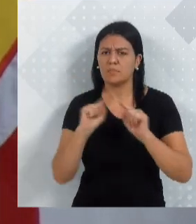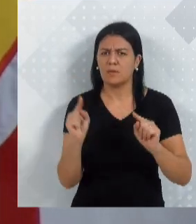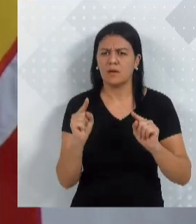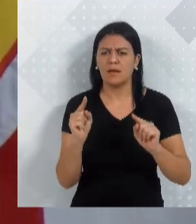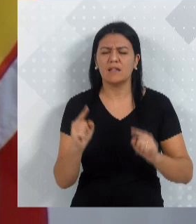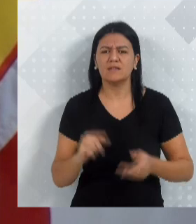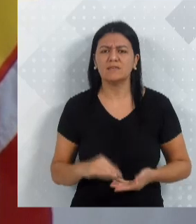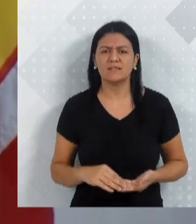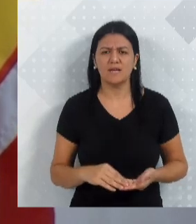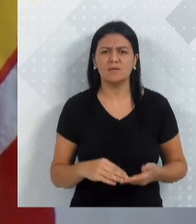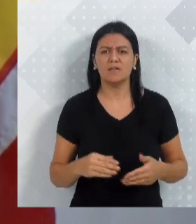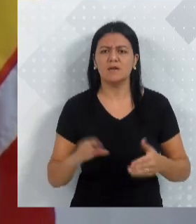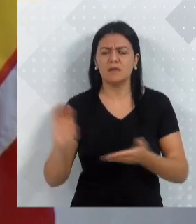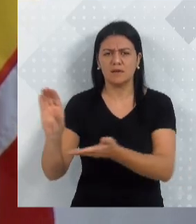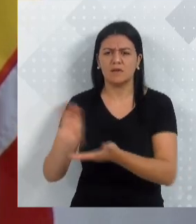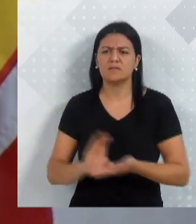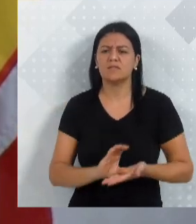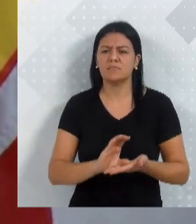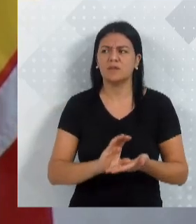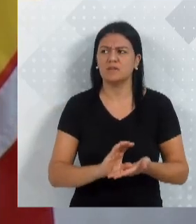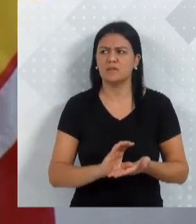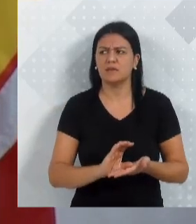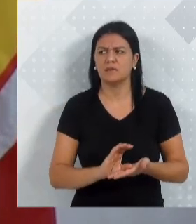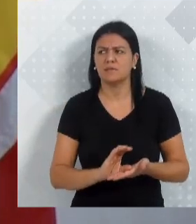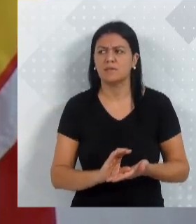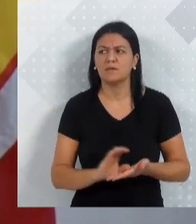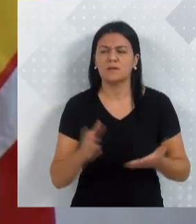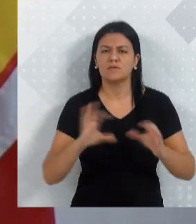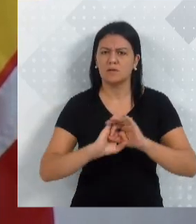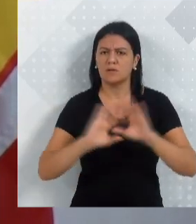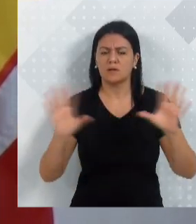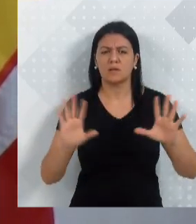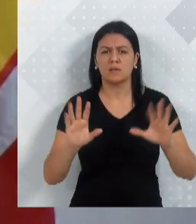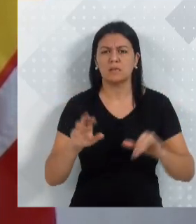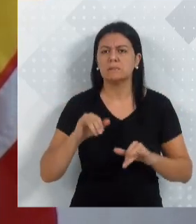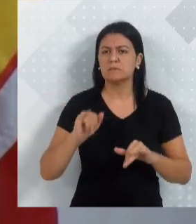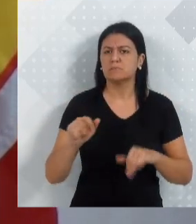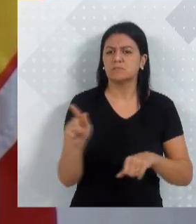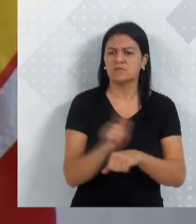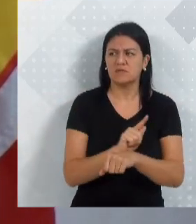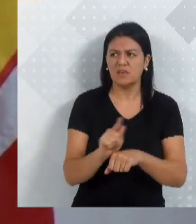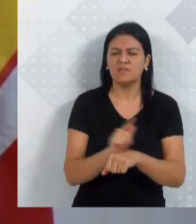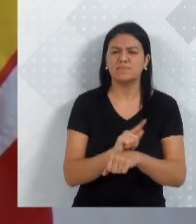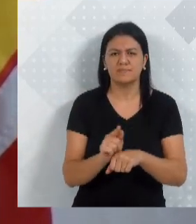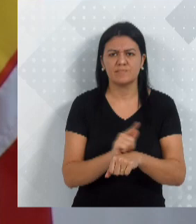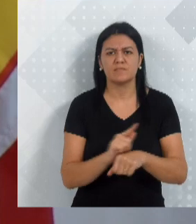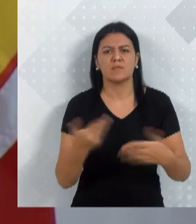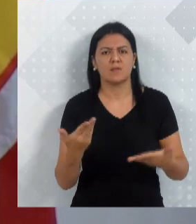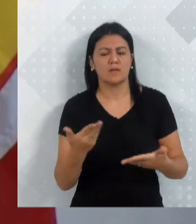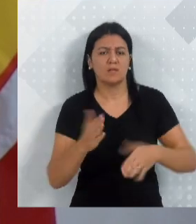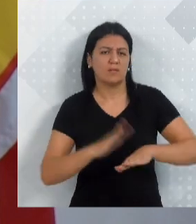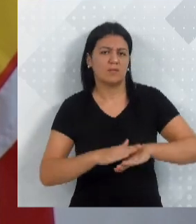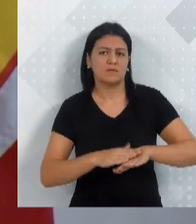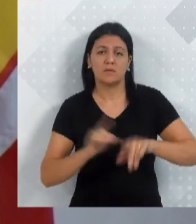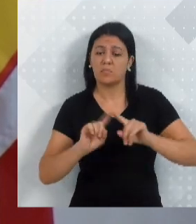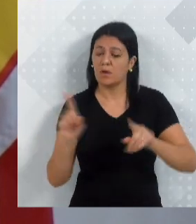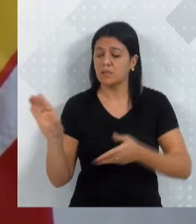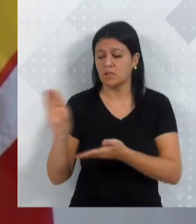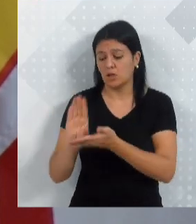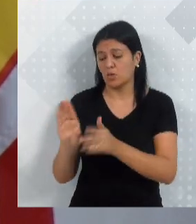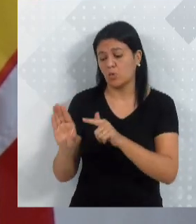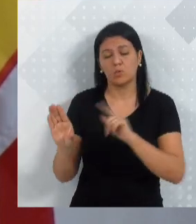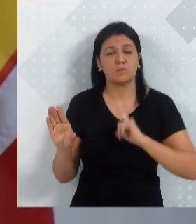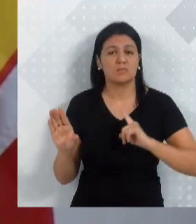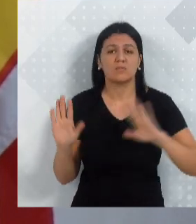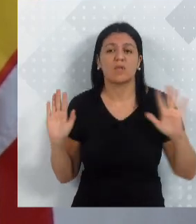ali disponibilizados, a serem ajustados ou não, isso é uma questão de gestão e que tem que ser feito. Agora, os recursos existem, estão lá